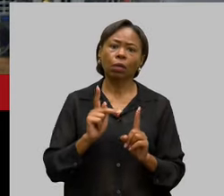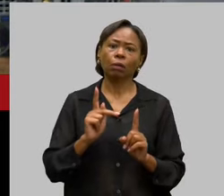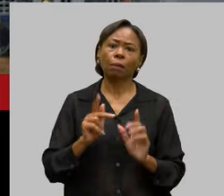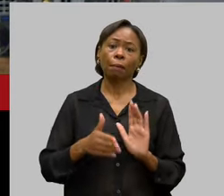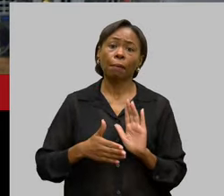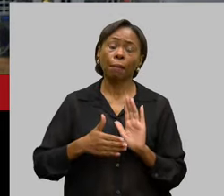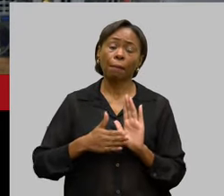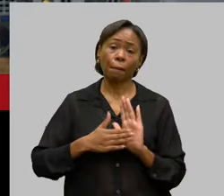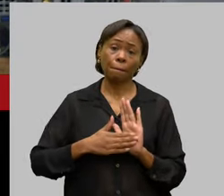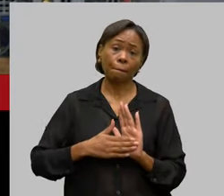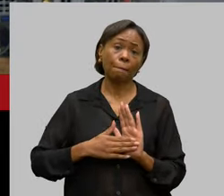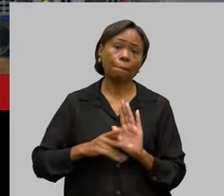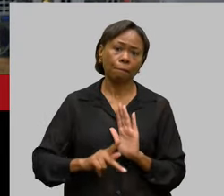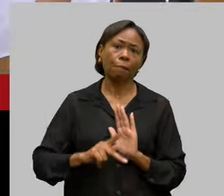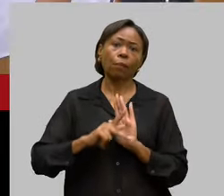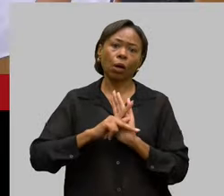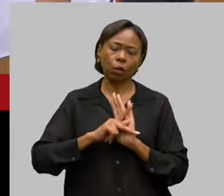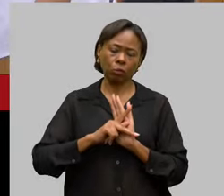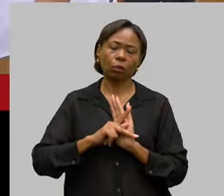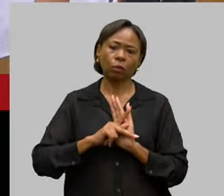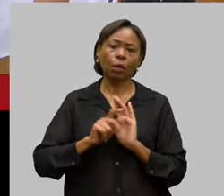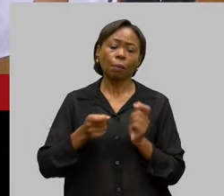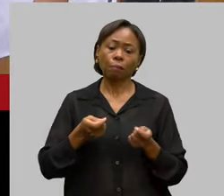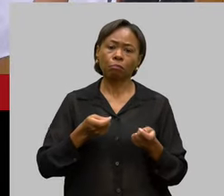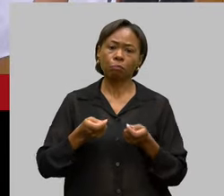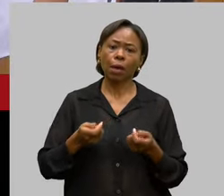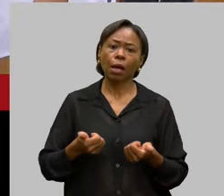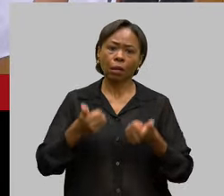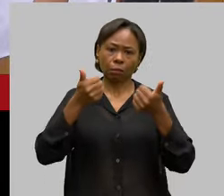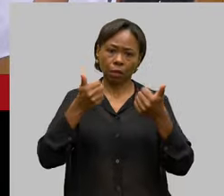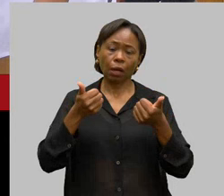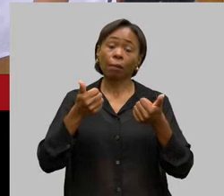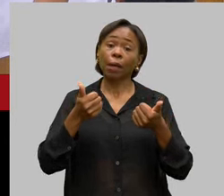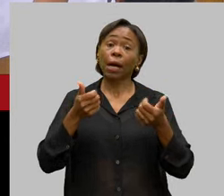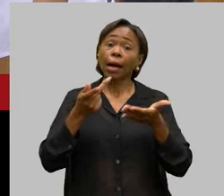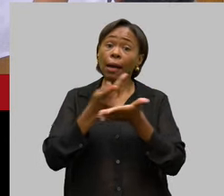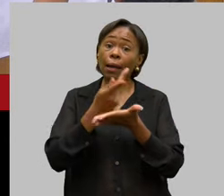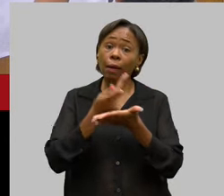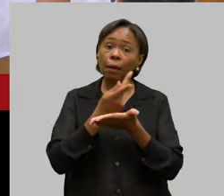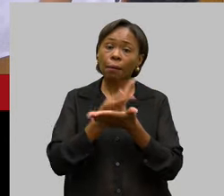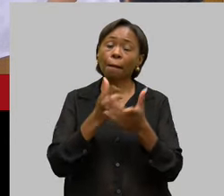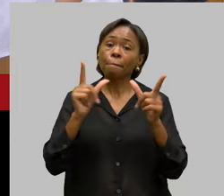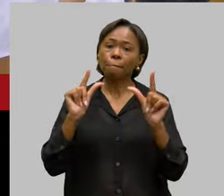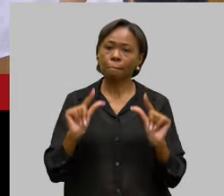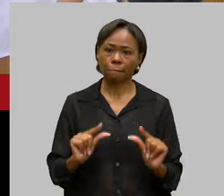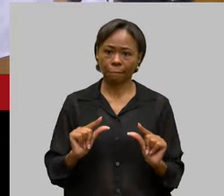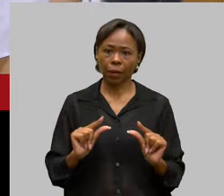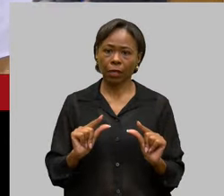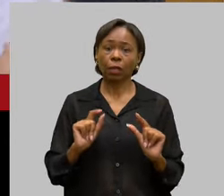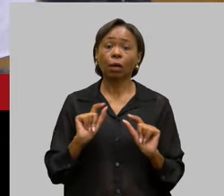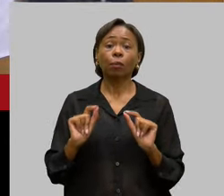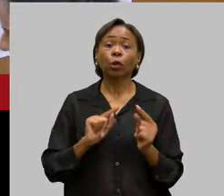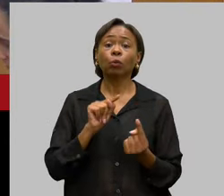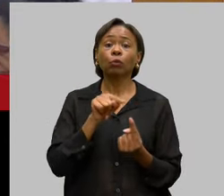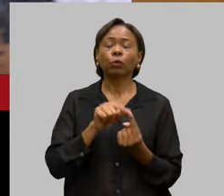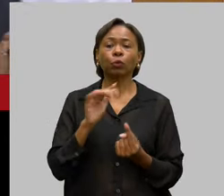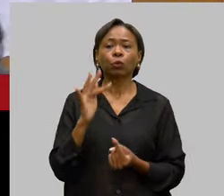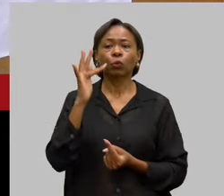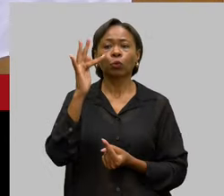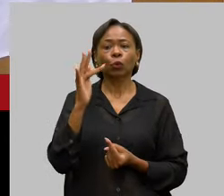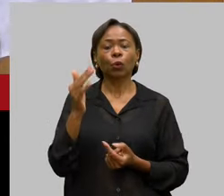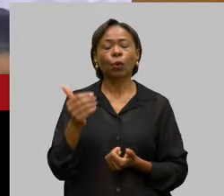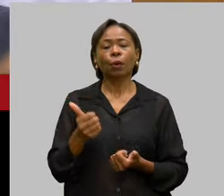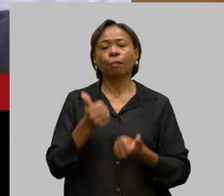tá ninguém aqui acha que não vai errar mas a gente precisa errar menos para que o futuro seja mais tranquilo então